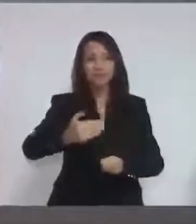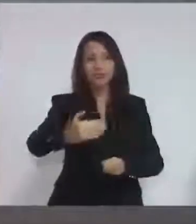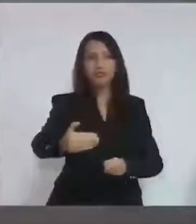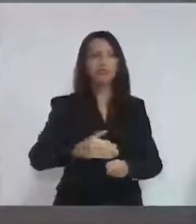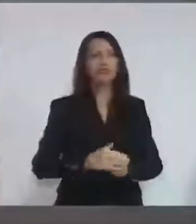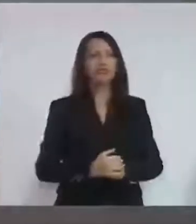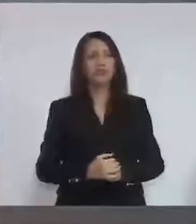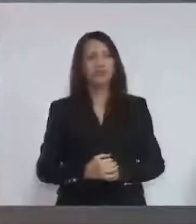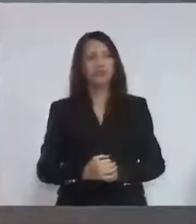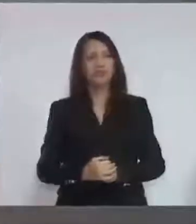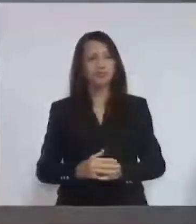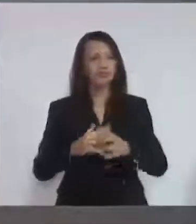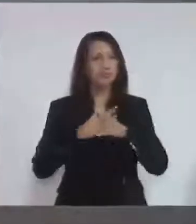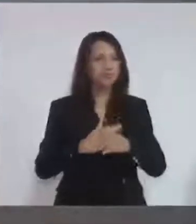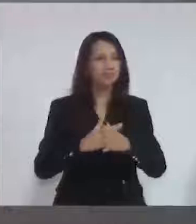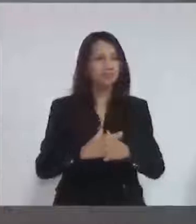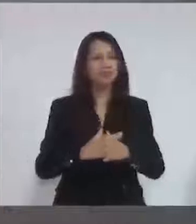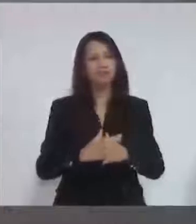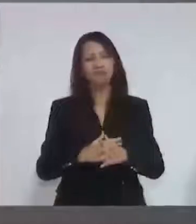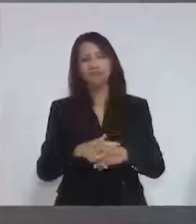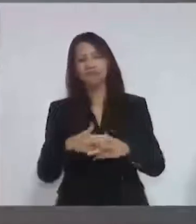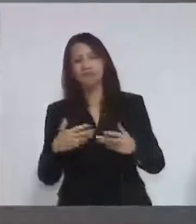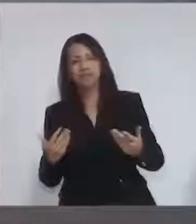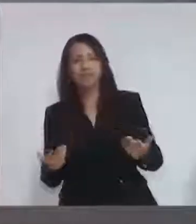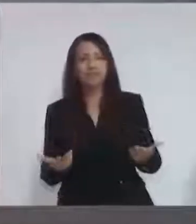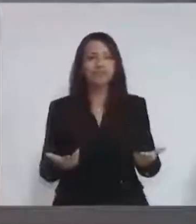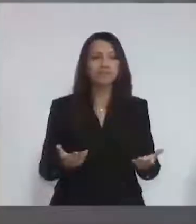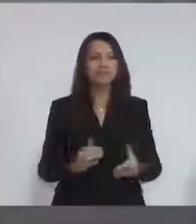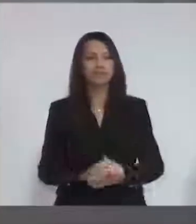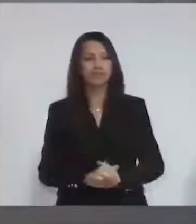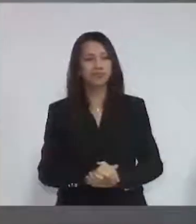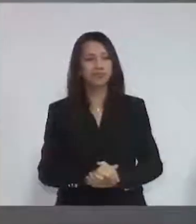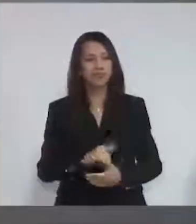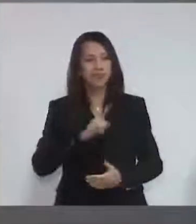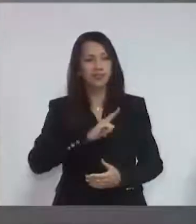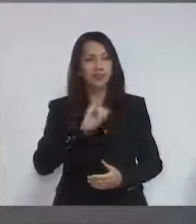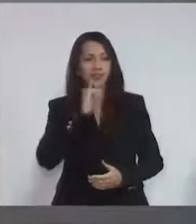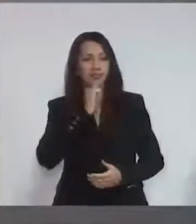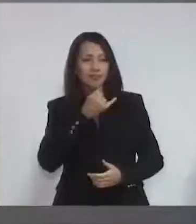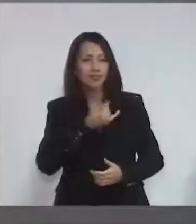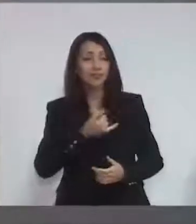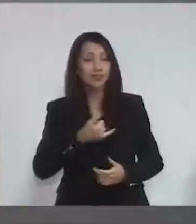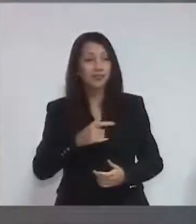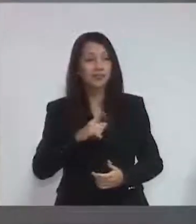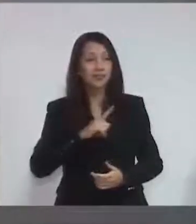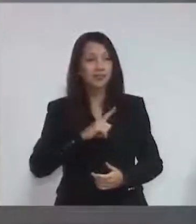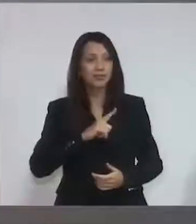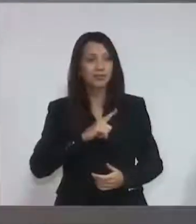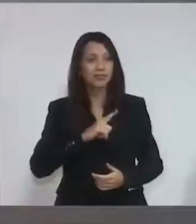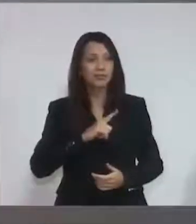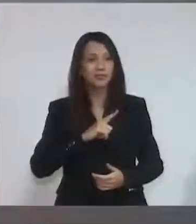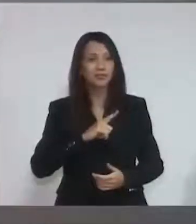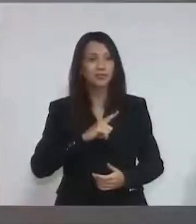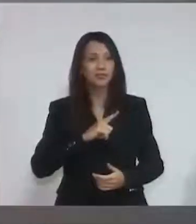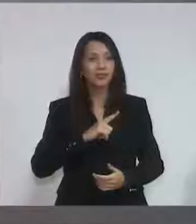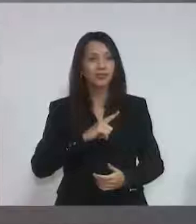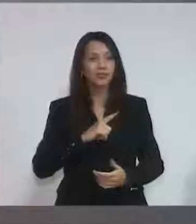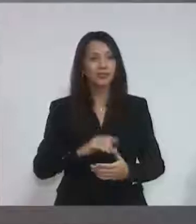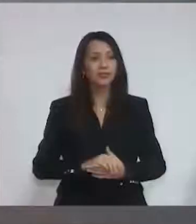alguns, aí aquela confusão, chega uma parte e tal. Então é uma coisa muito lamentável. A terceira questão que eu